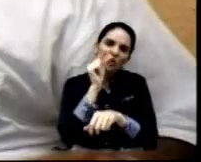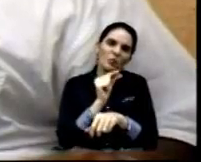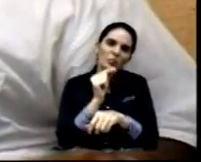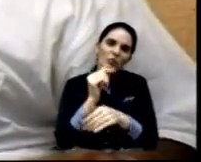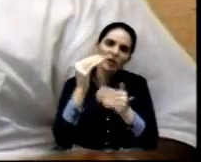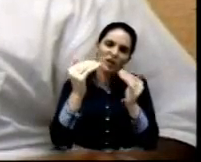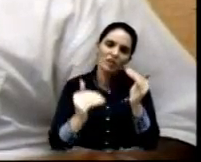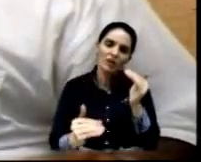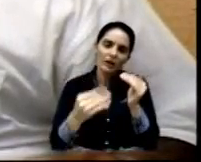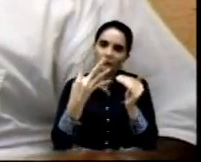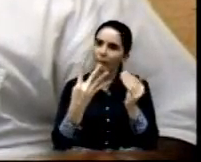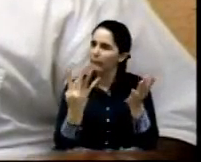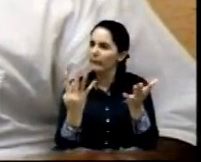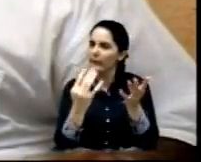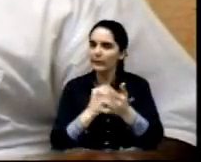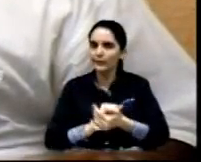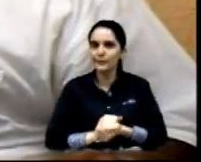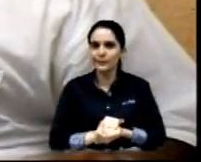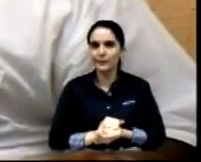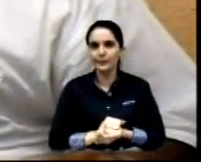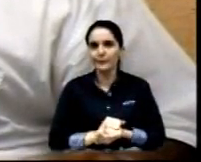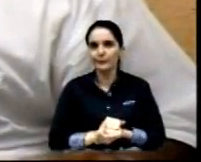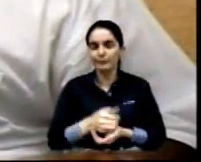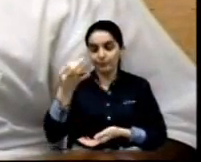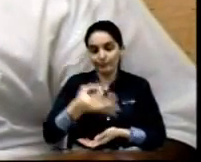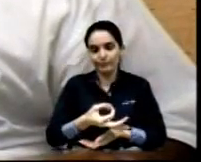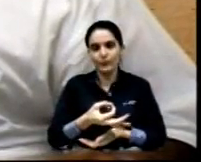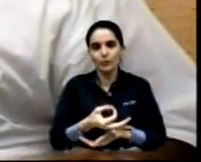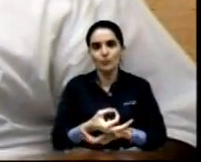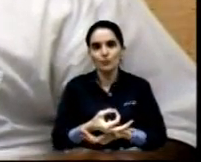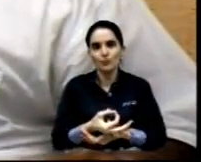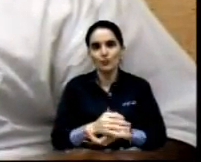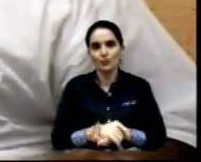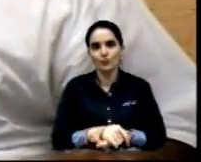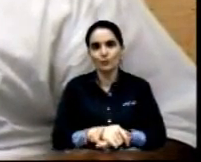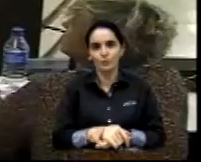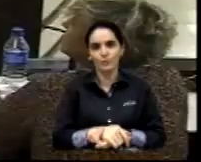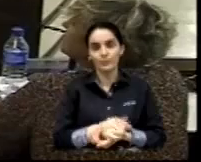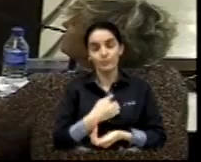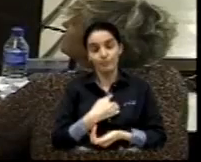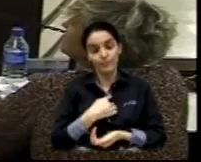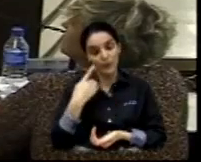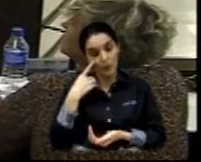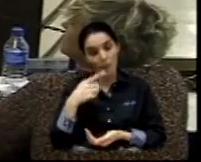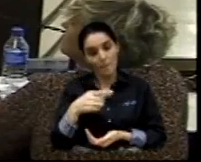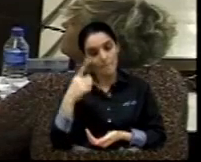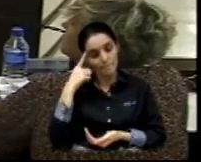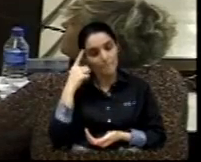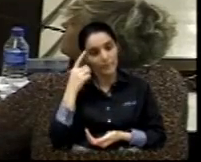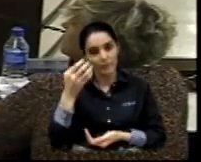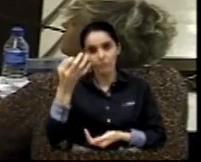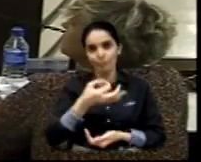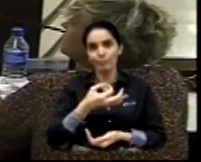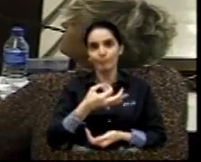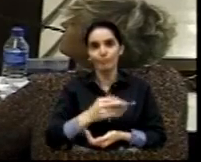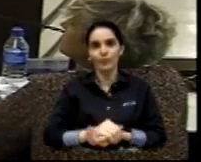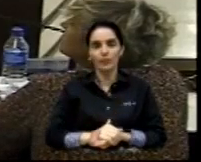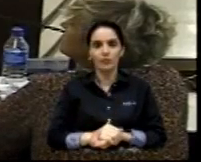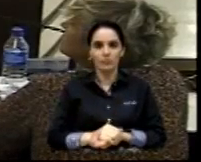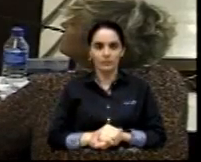4. 4 seria mais justo. Do meu ponto de vista, seria muito mais justo.